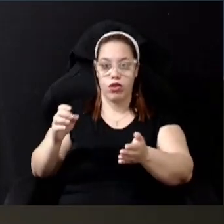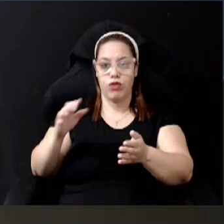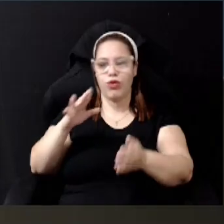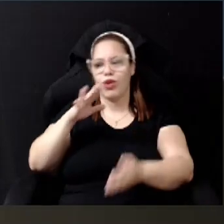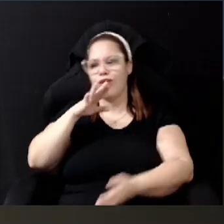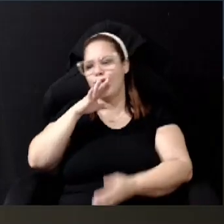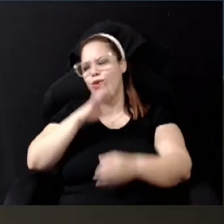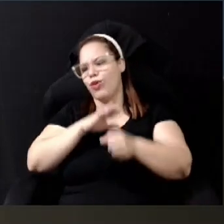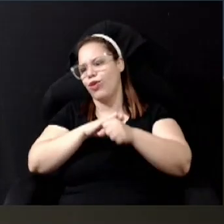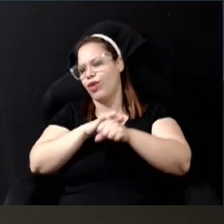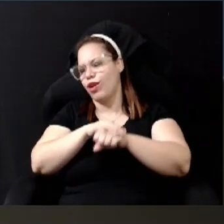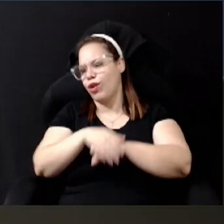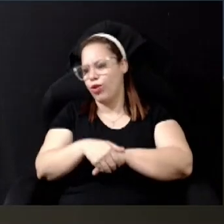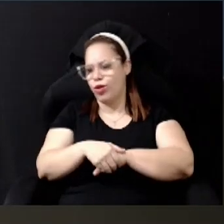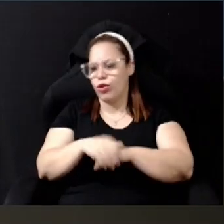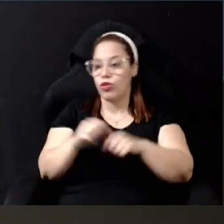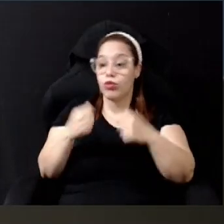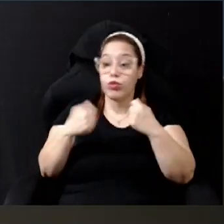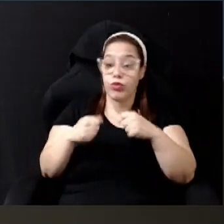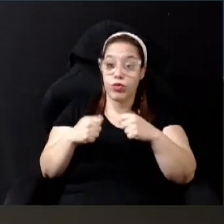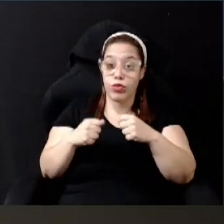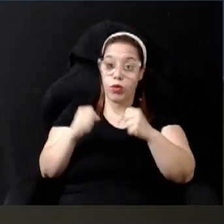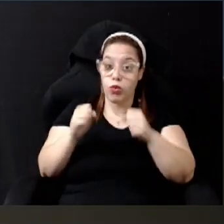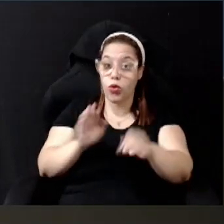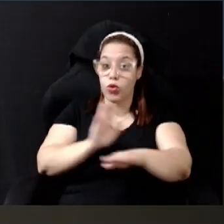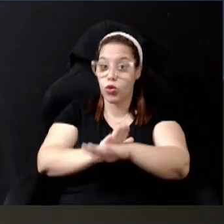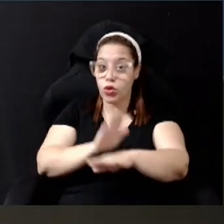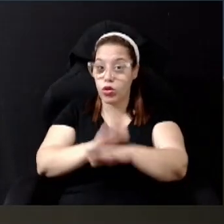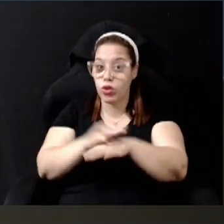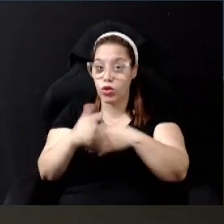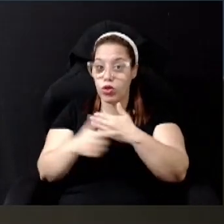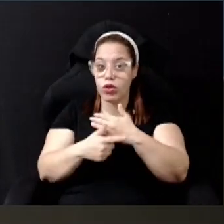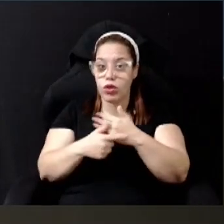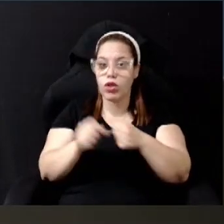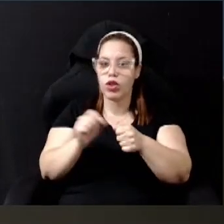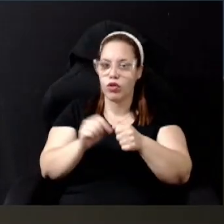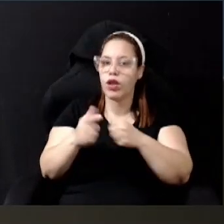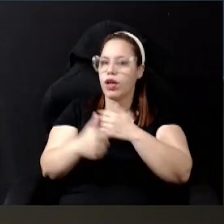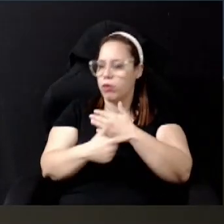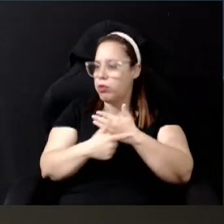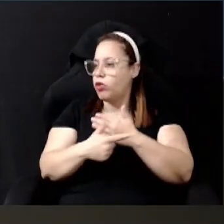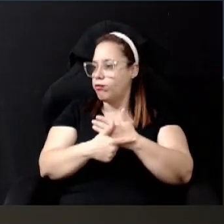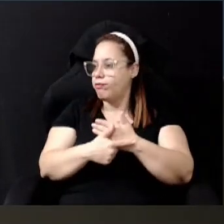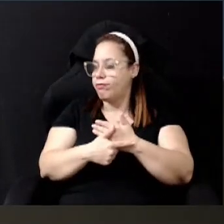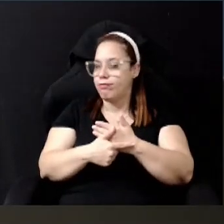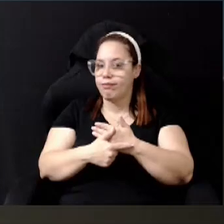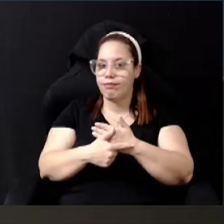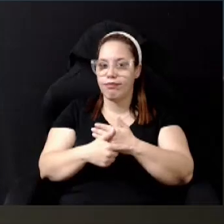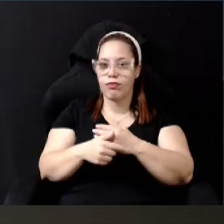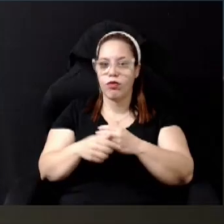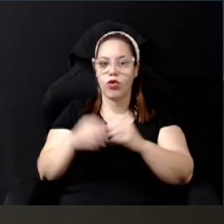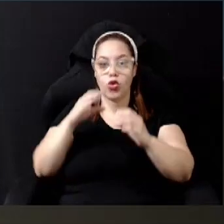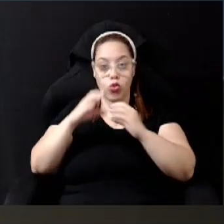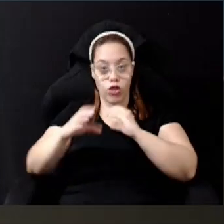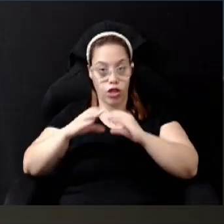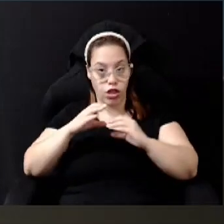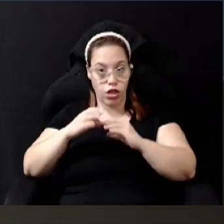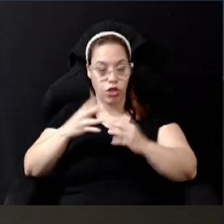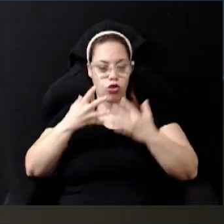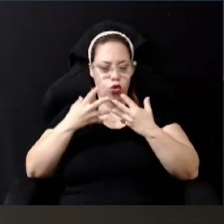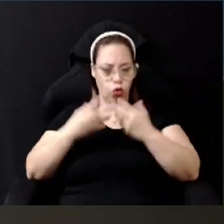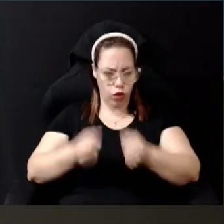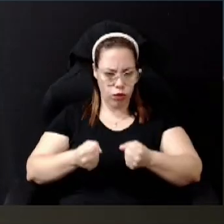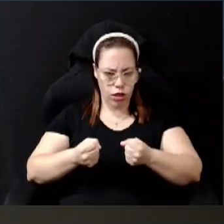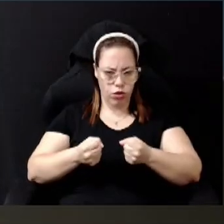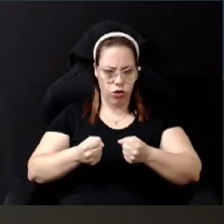E ela precisa de alguém que possa ajudá-la nesse papel. Então a gente faz esse papel. E faz esse papel de conselheira, de acolhimento, de dar